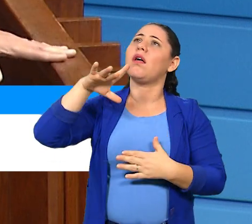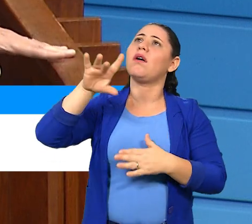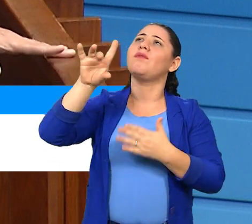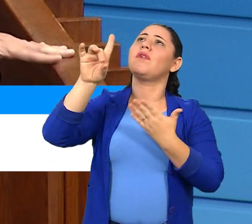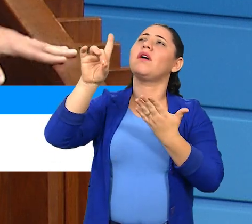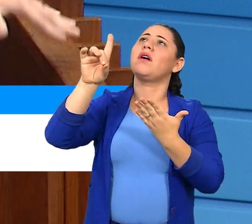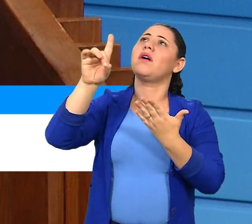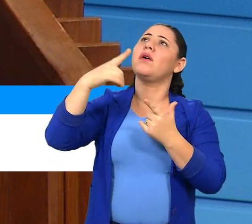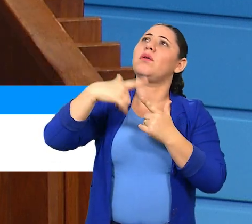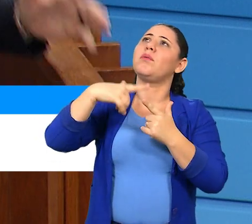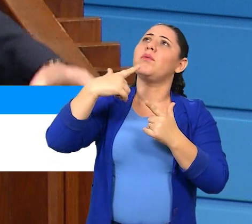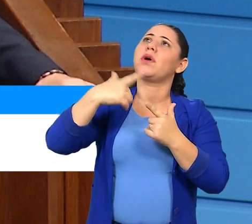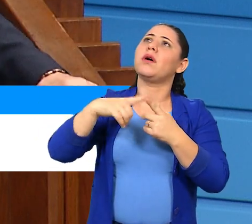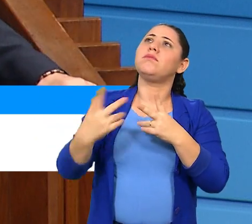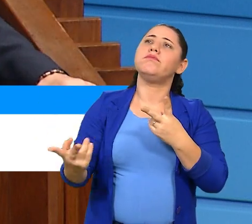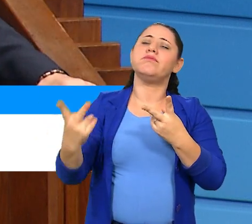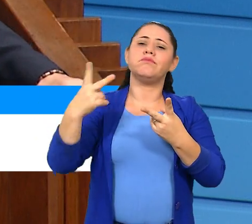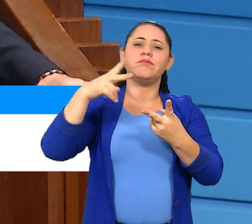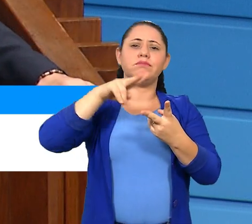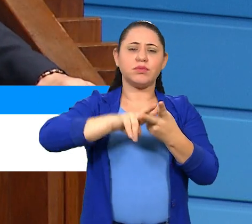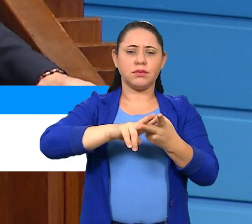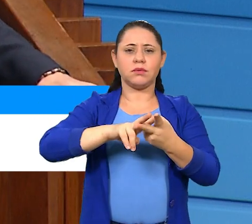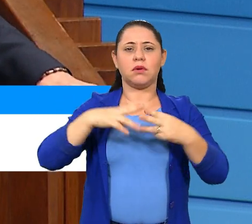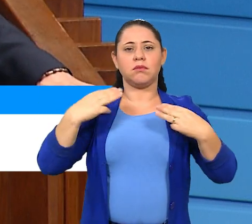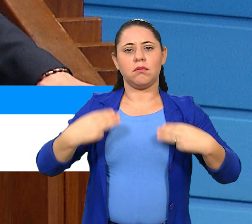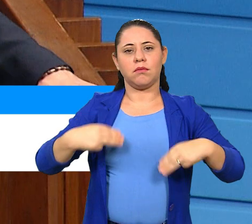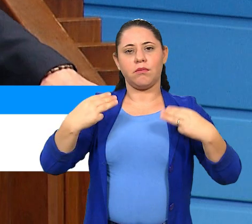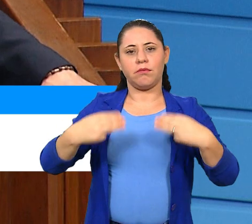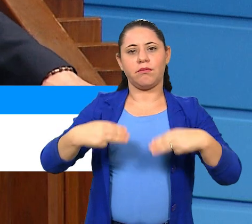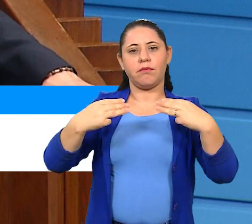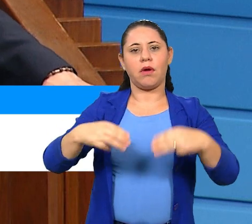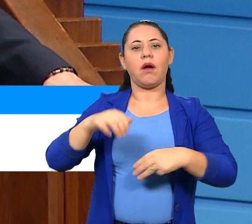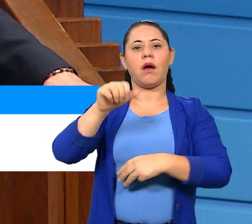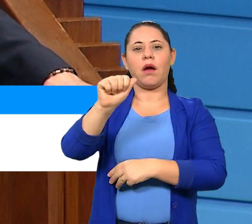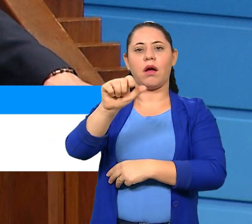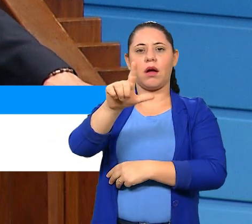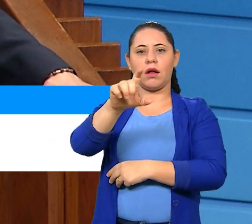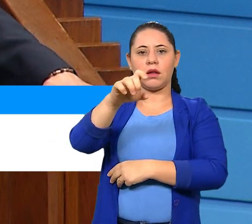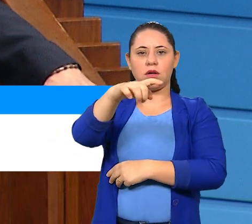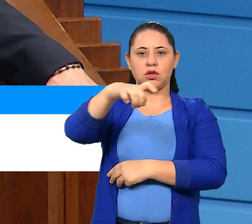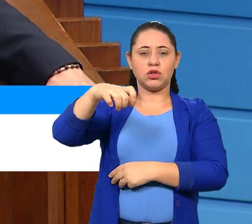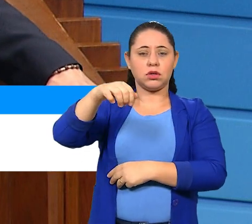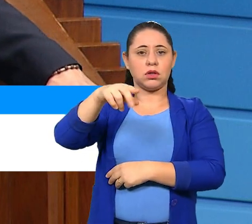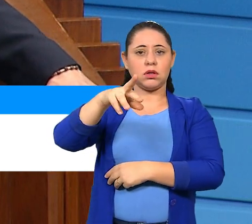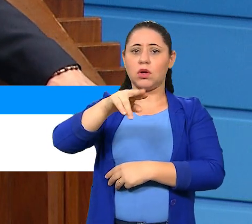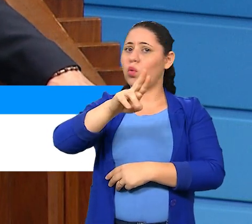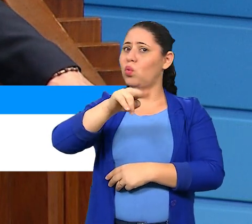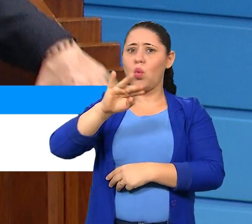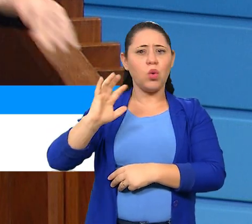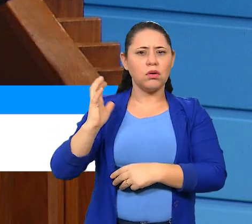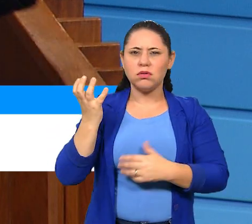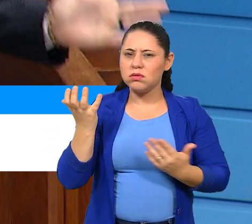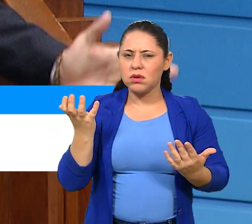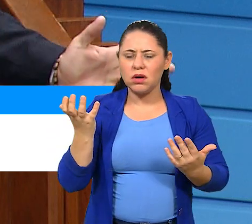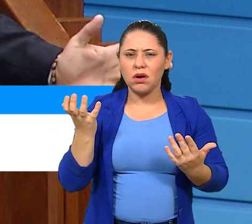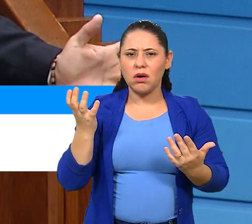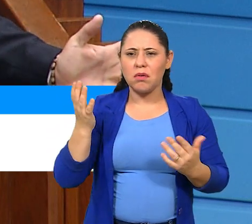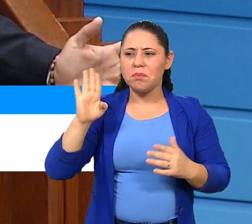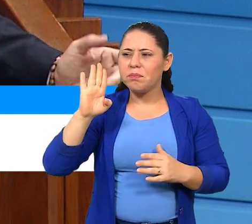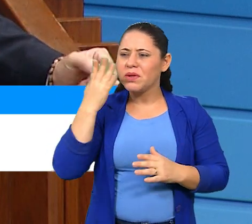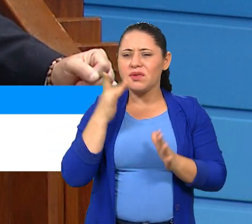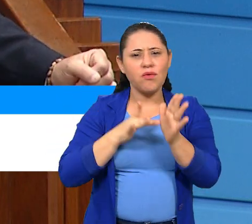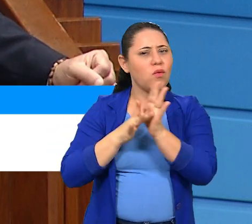ajoelhadas agradecendo a Deus por causa da prisão do Ministro Alexandre de Moraes que nunca